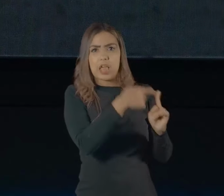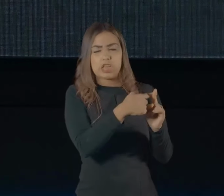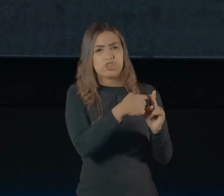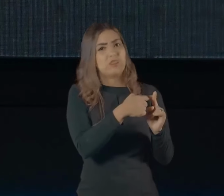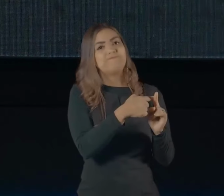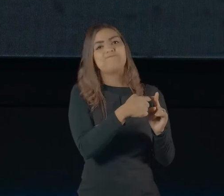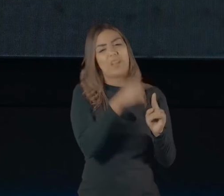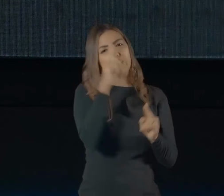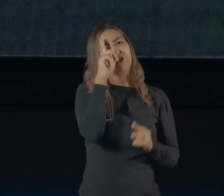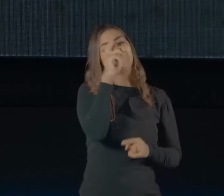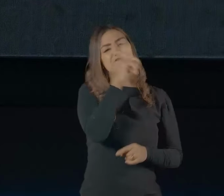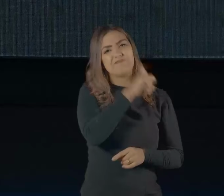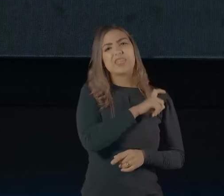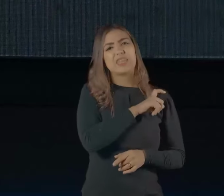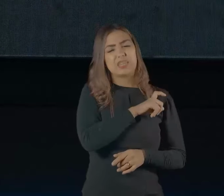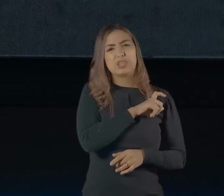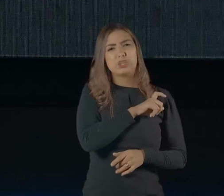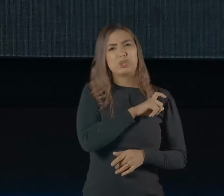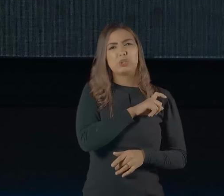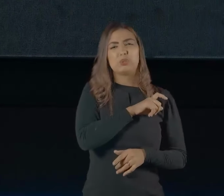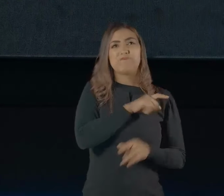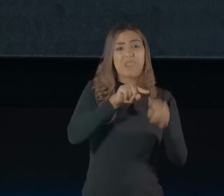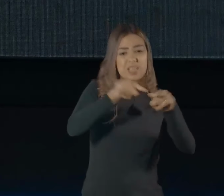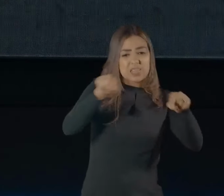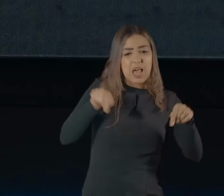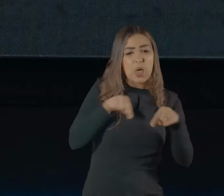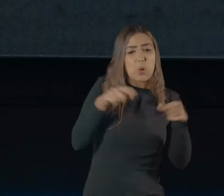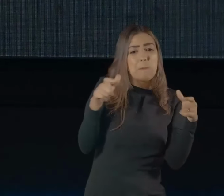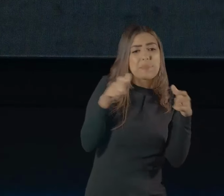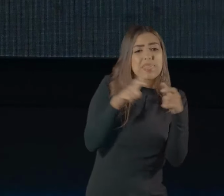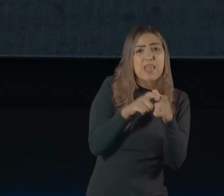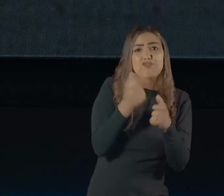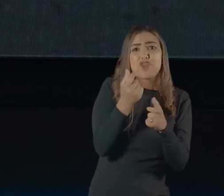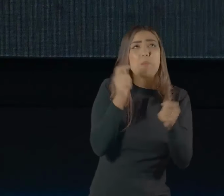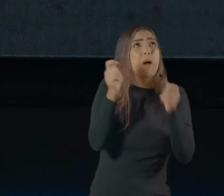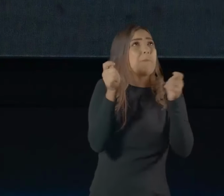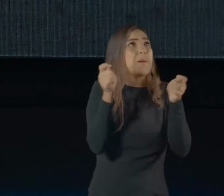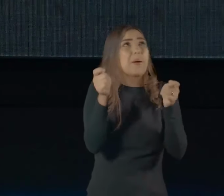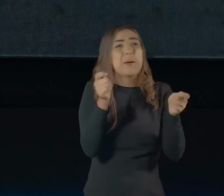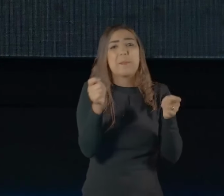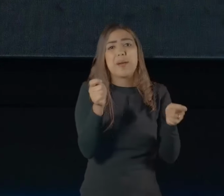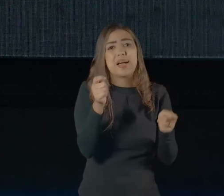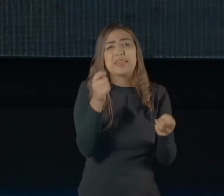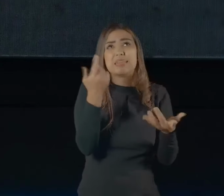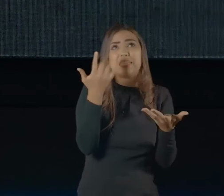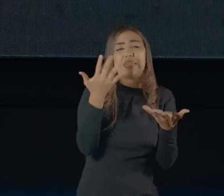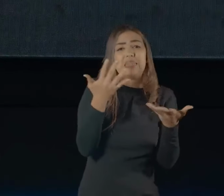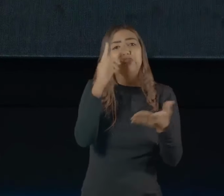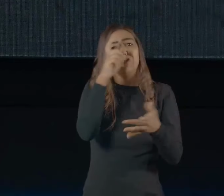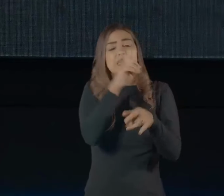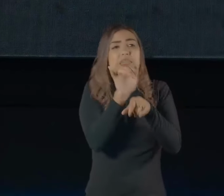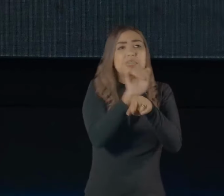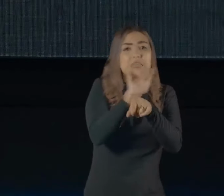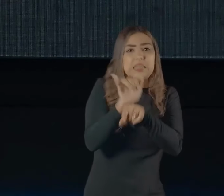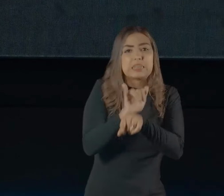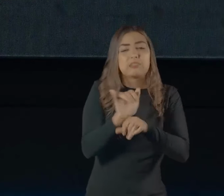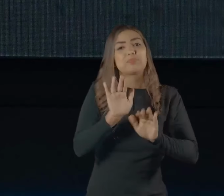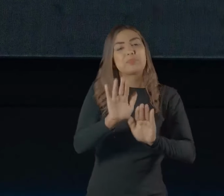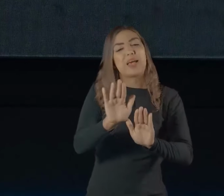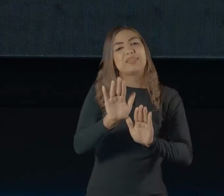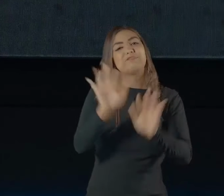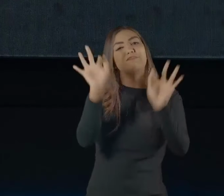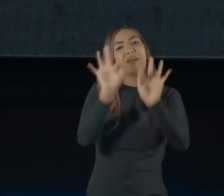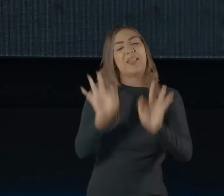tinha dinheiro para pagar, salário era pequeno, era duro, mas a gente era feliz. Mas como tudo